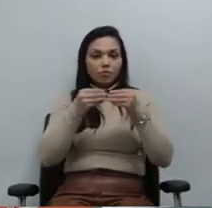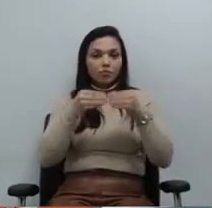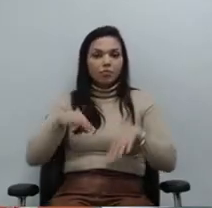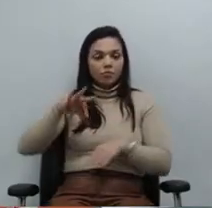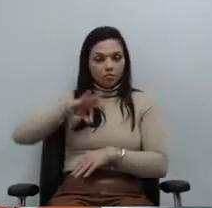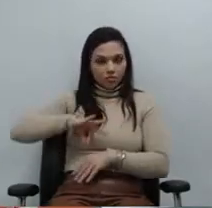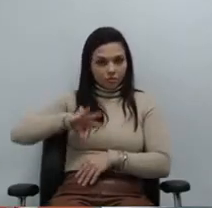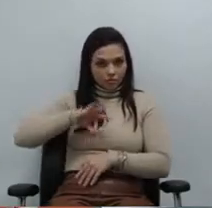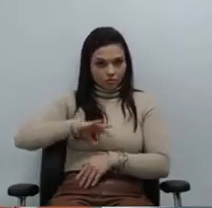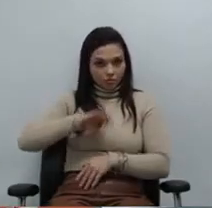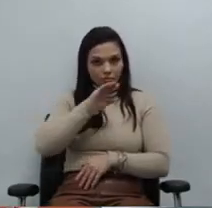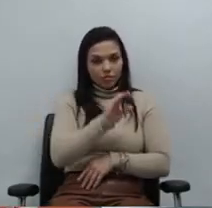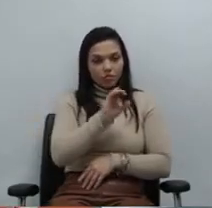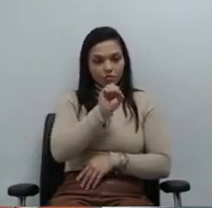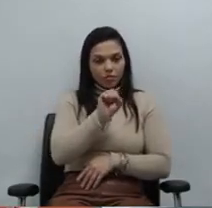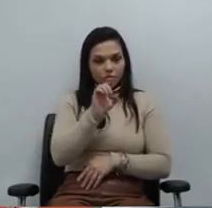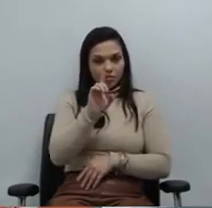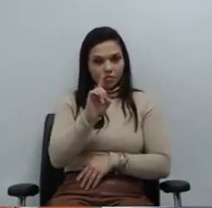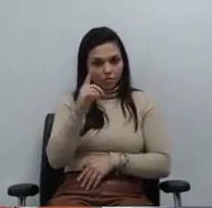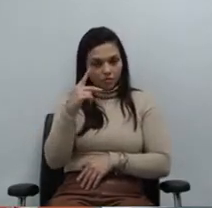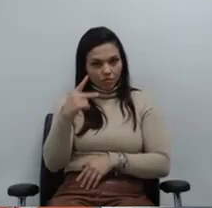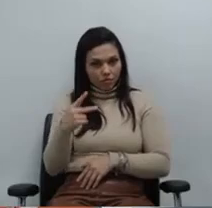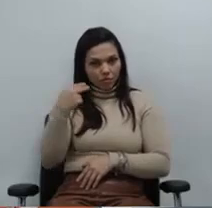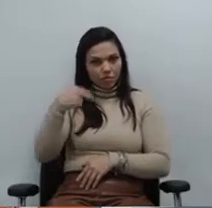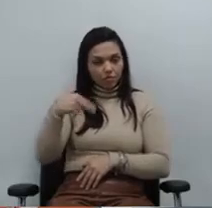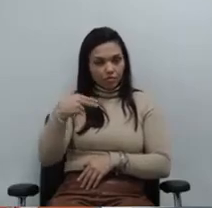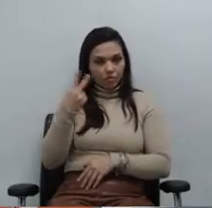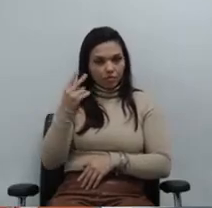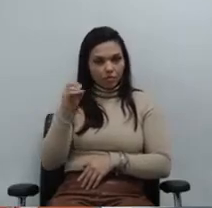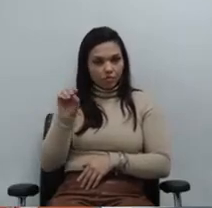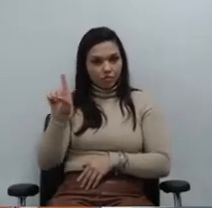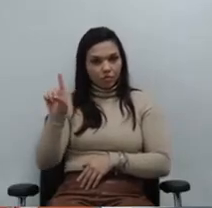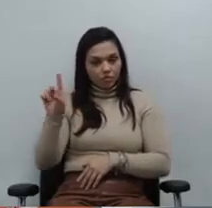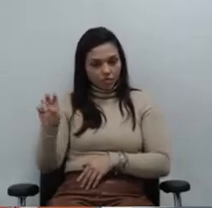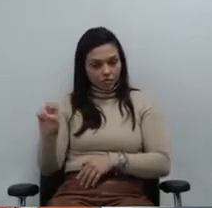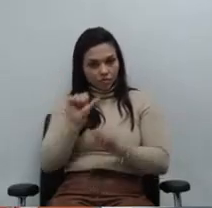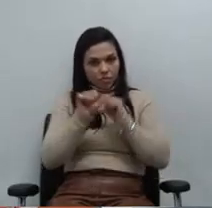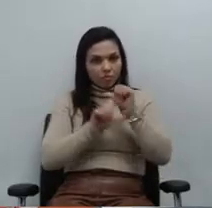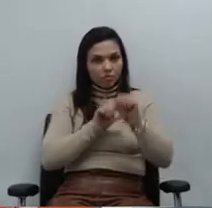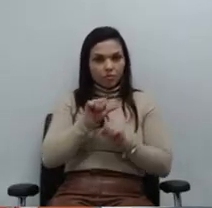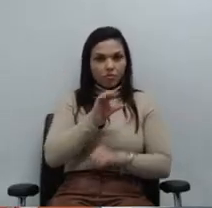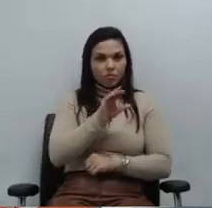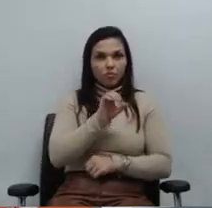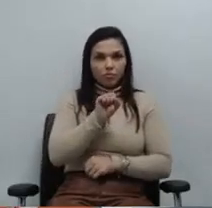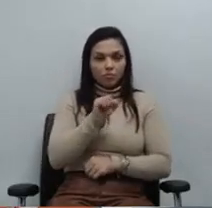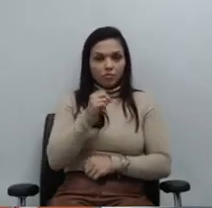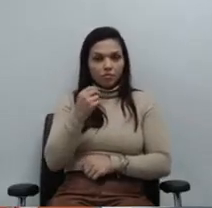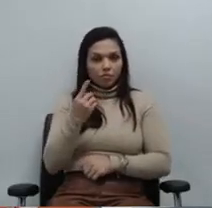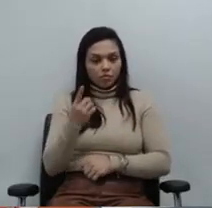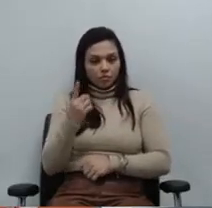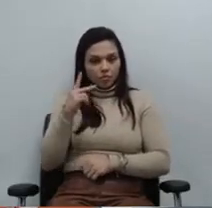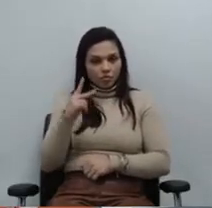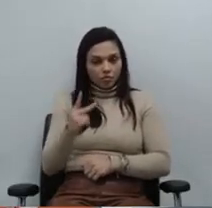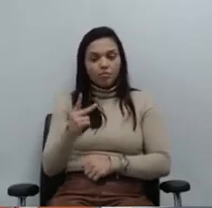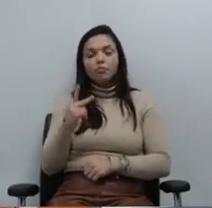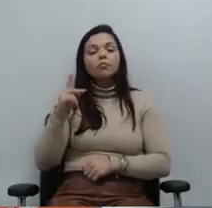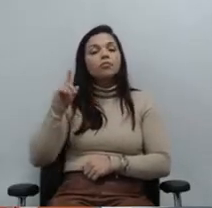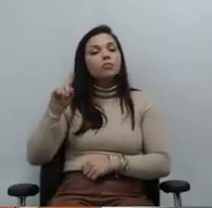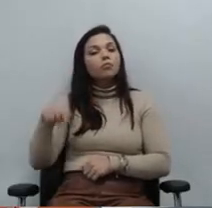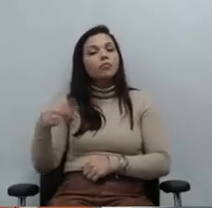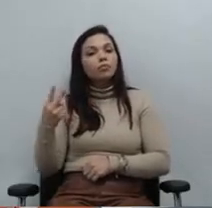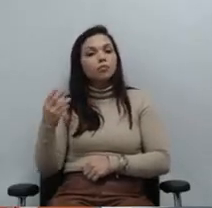CSDP 321 de novembro de 2015, alterado pela deliberação CSDP 425 de 19 de abril de 2024,